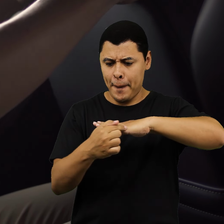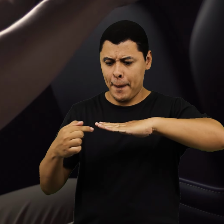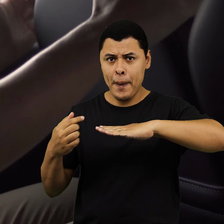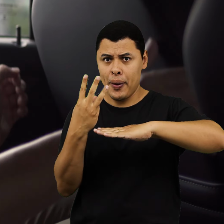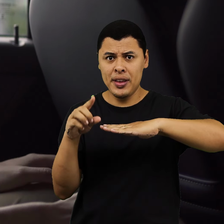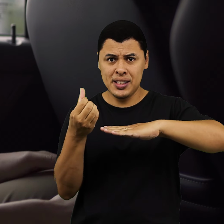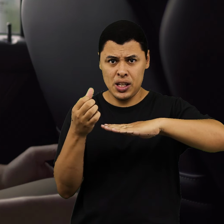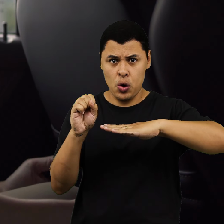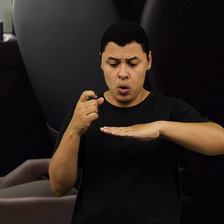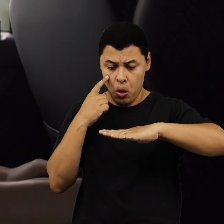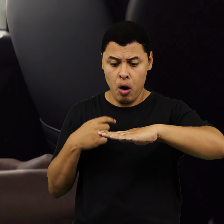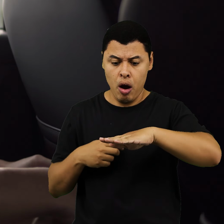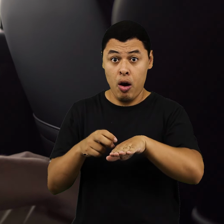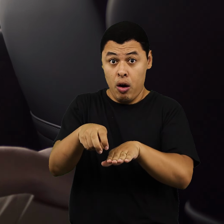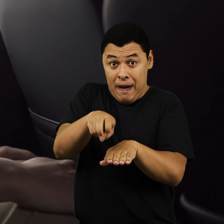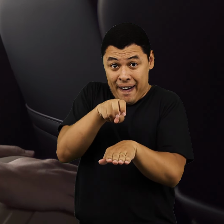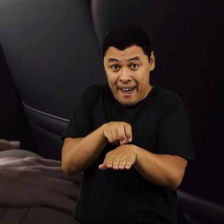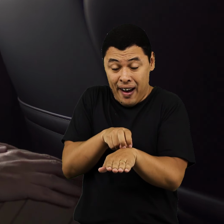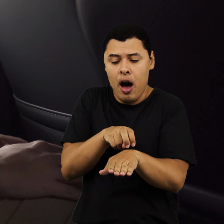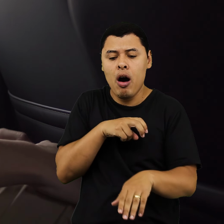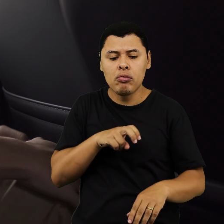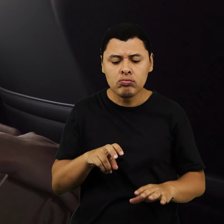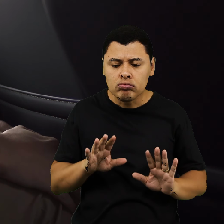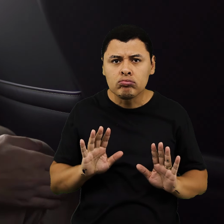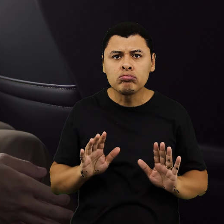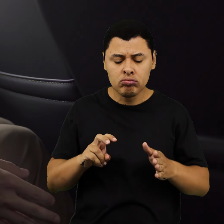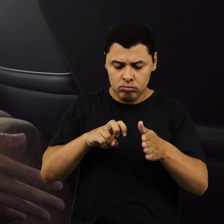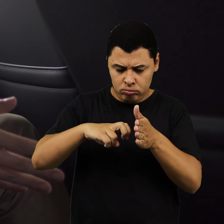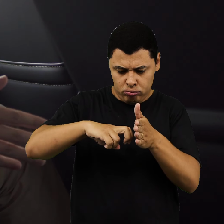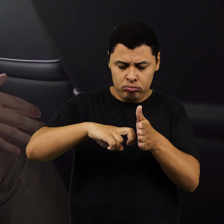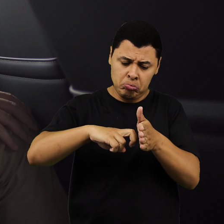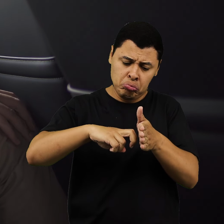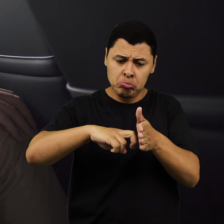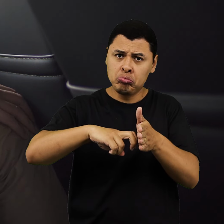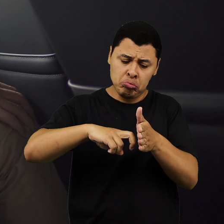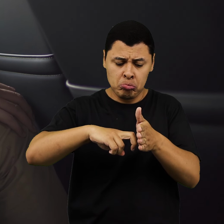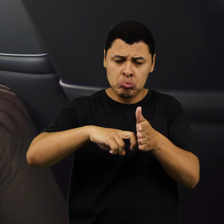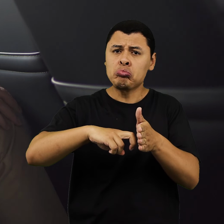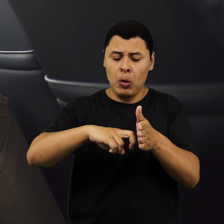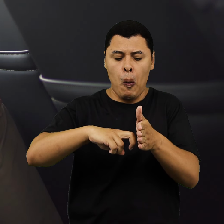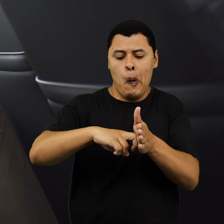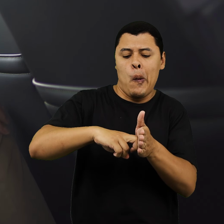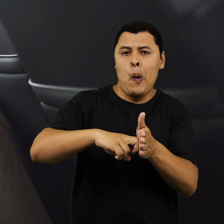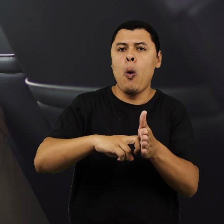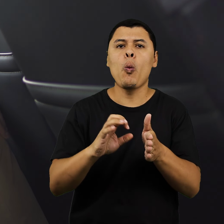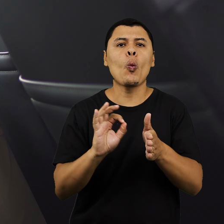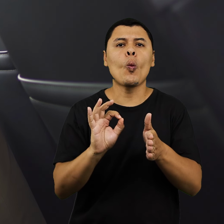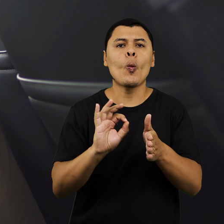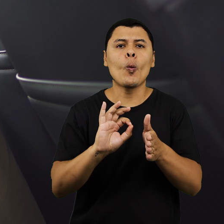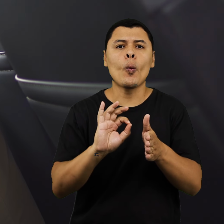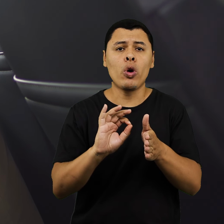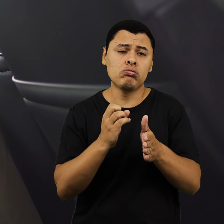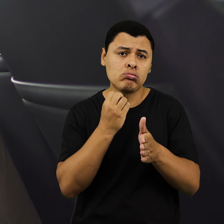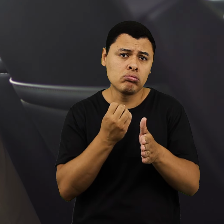banco dianteiro ajustado para mim, e apesar disso, a gente tem um espaço razoável para os joelhos aqui. Eu consigo fechar minhas pernas sem necessariamente encostar no